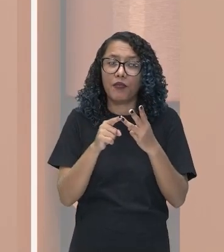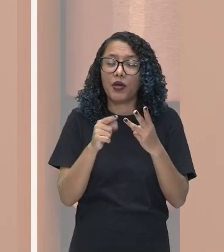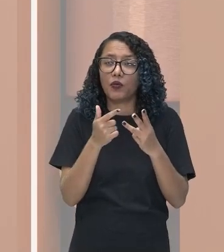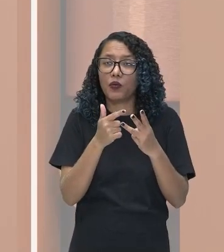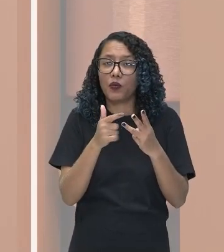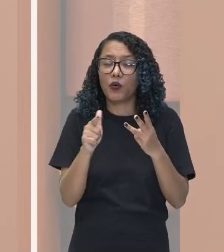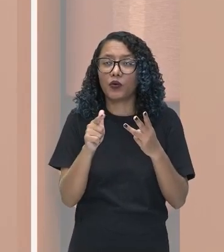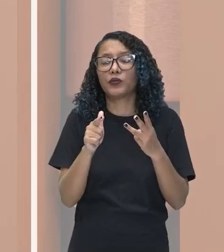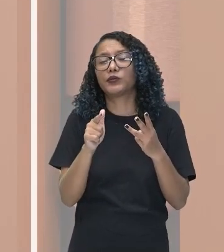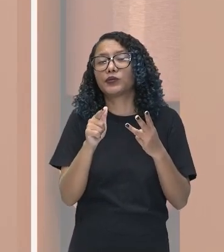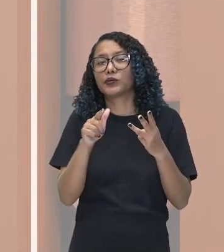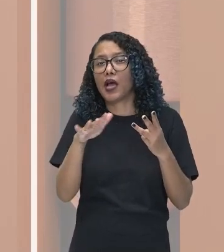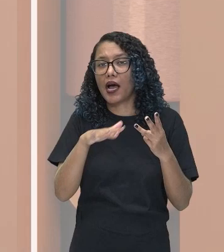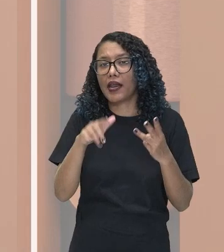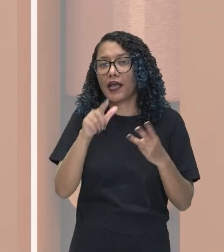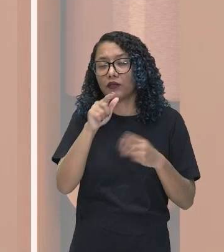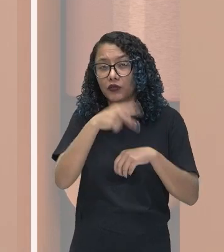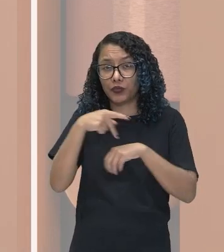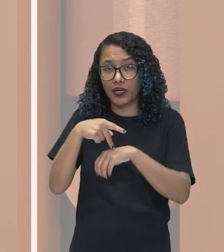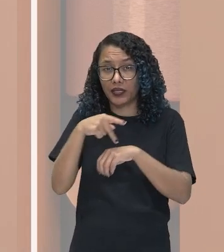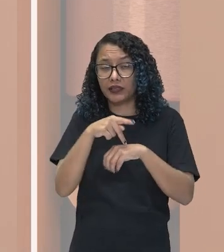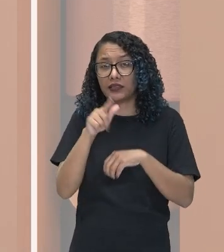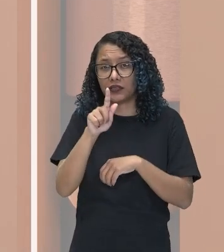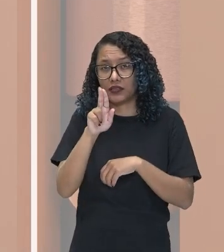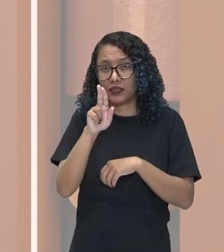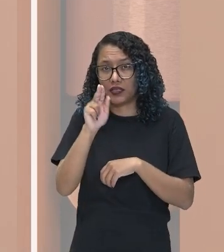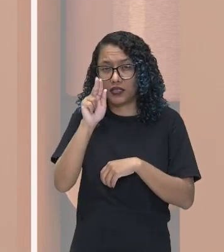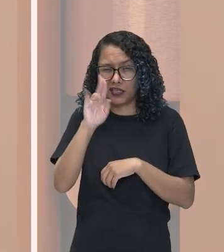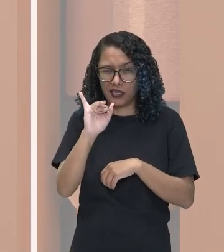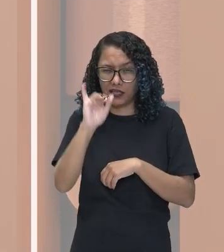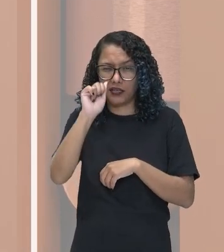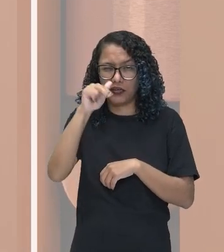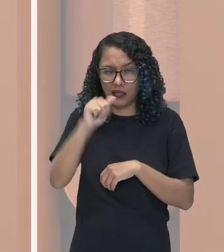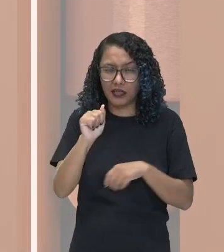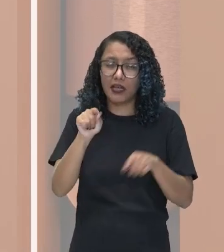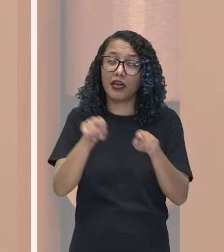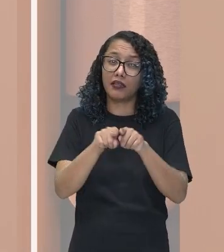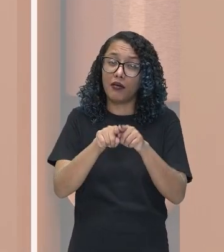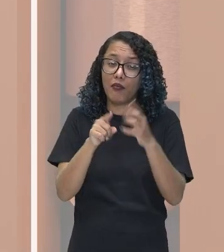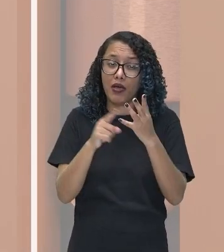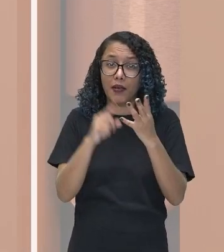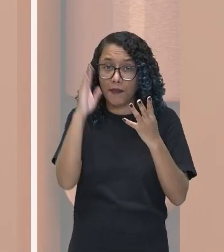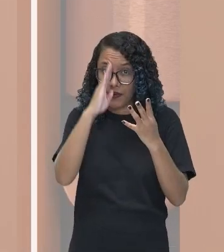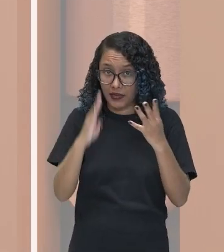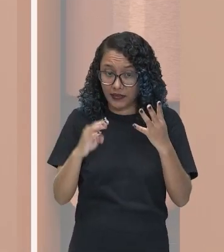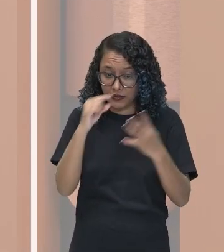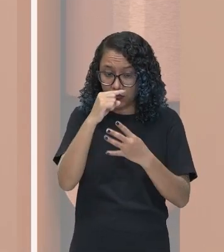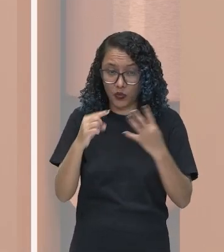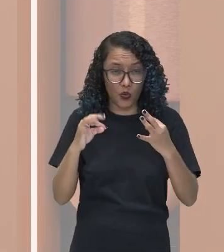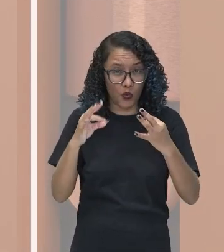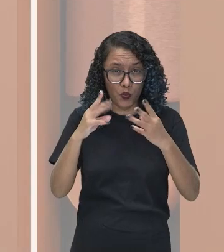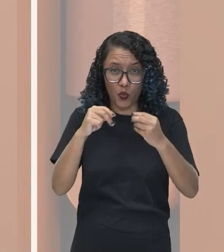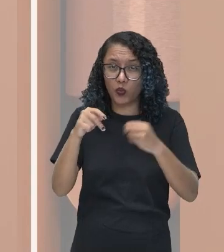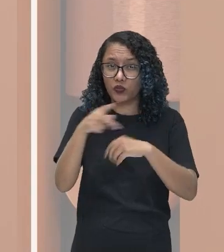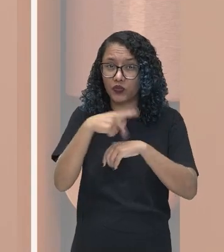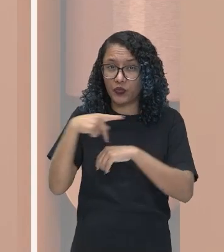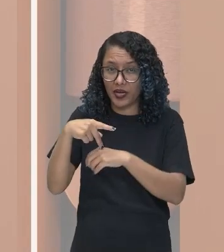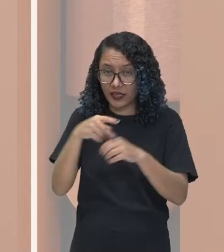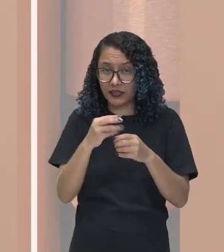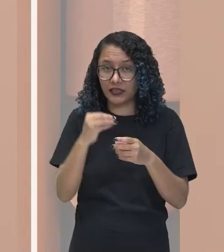temos as Guianas e o Brasil. Então, todos esses países que fazem